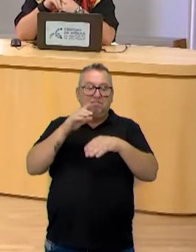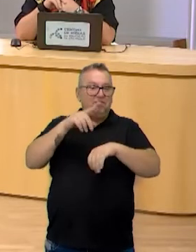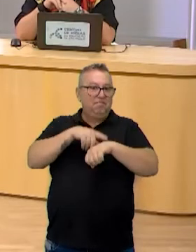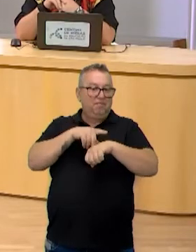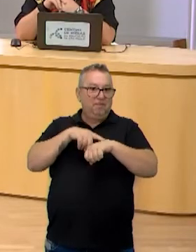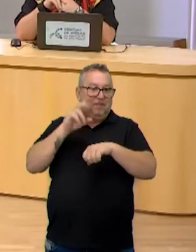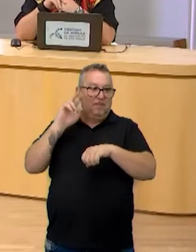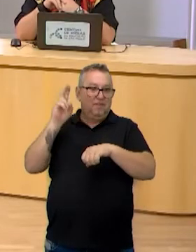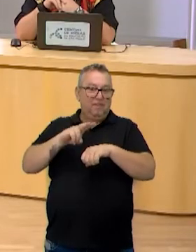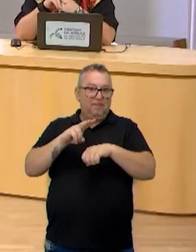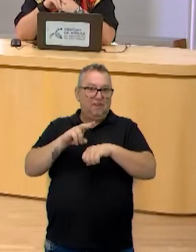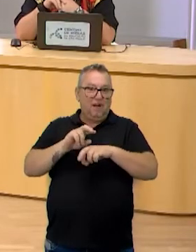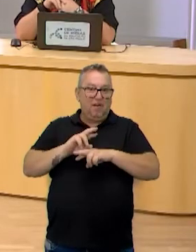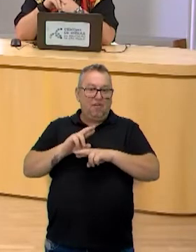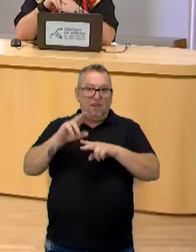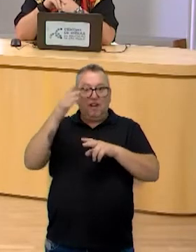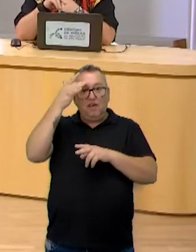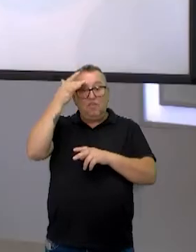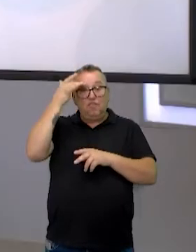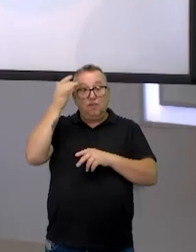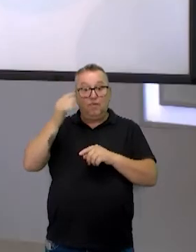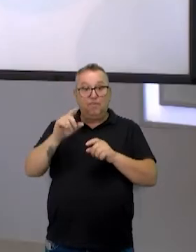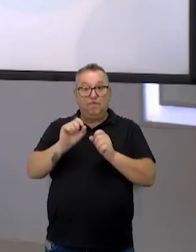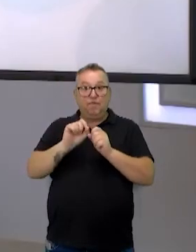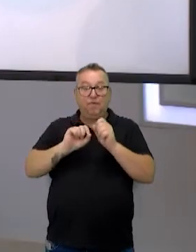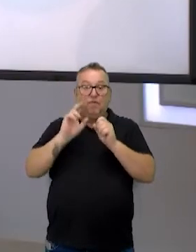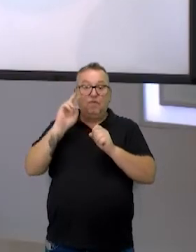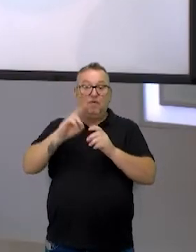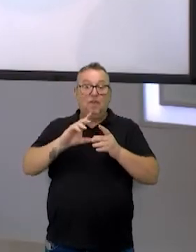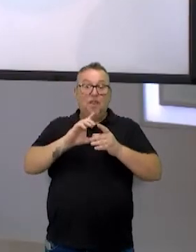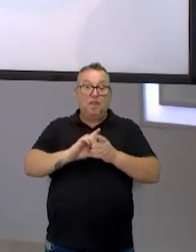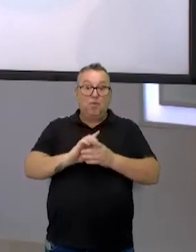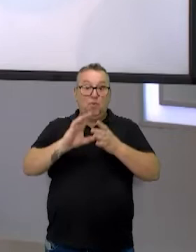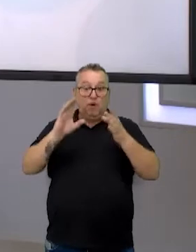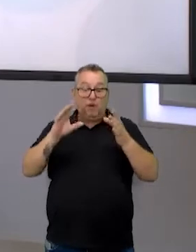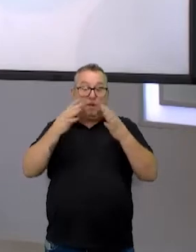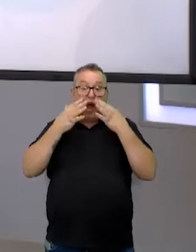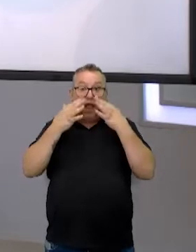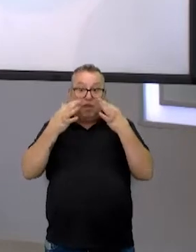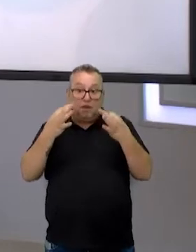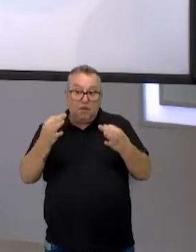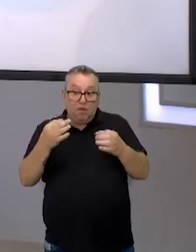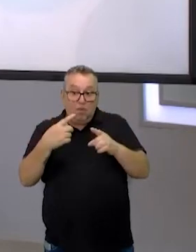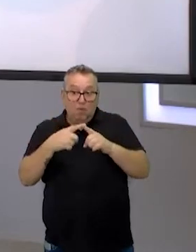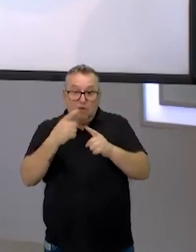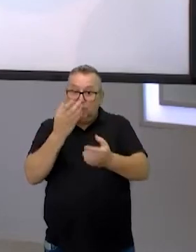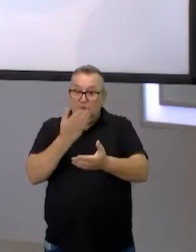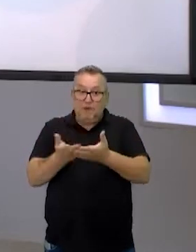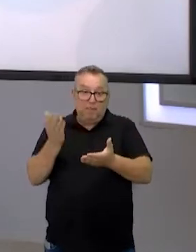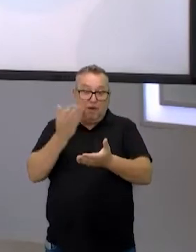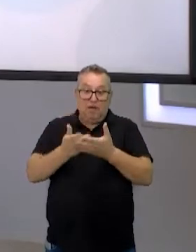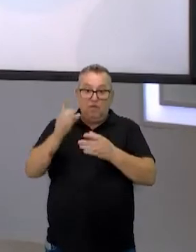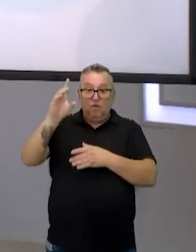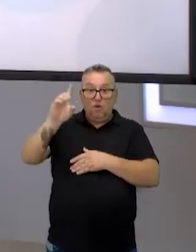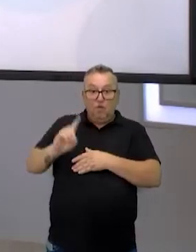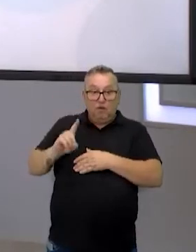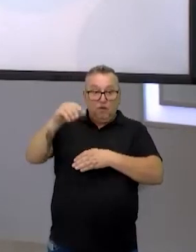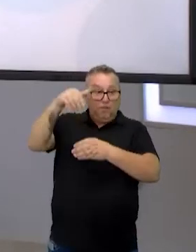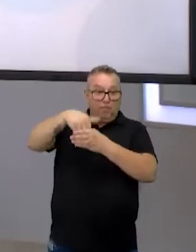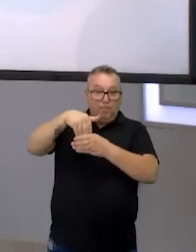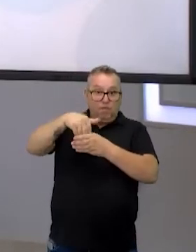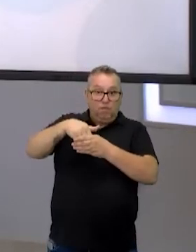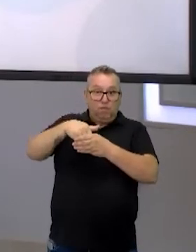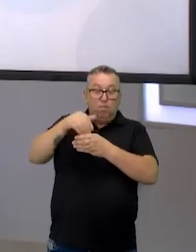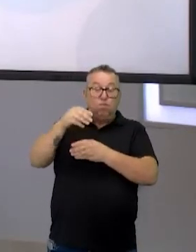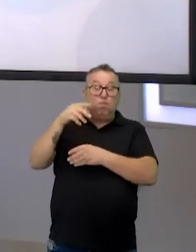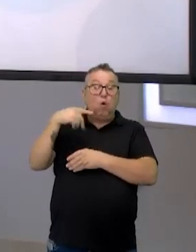tem que estar vigilantes. Porque quando se perde a democracia, presta bem atenção, não se perde só o direito de eleger um